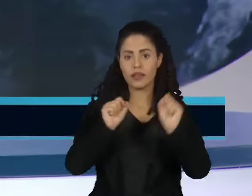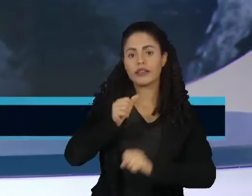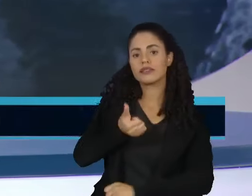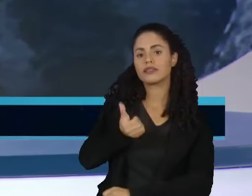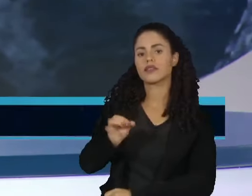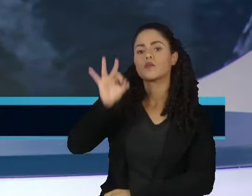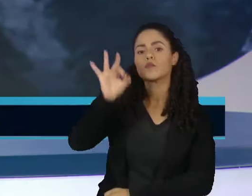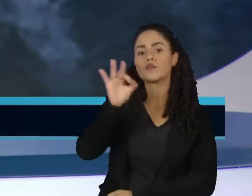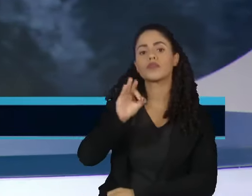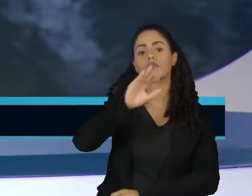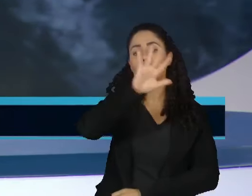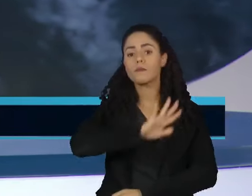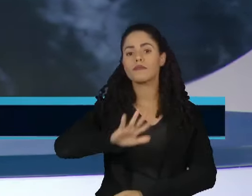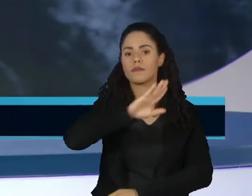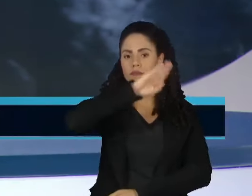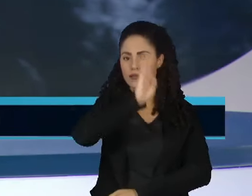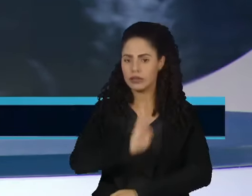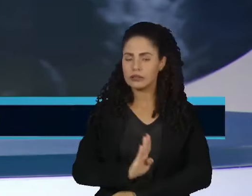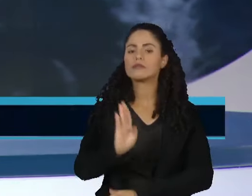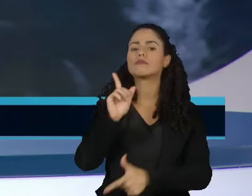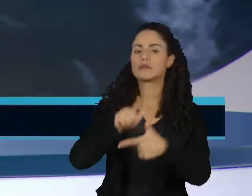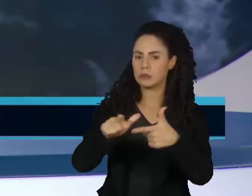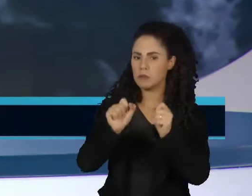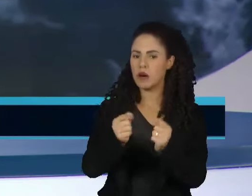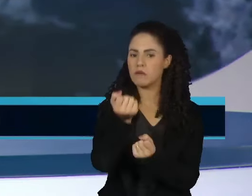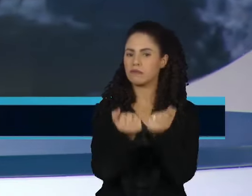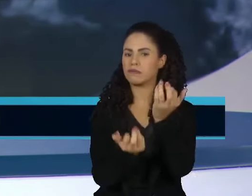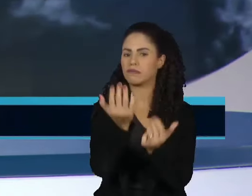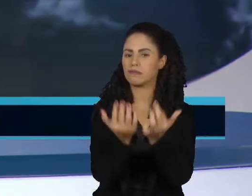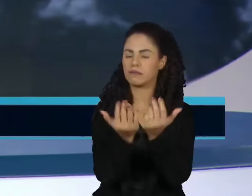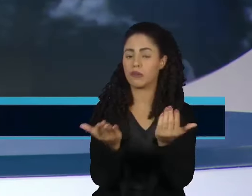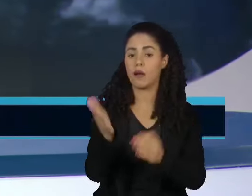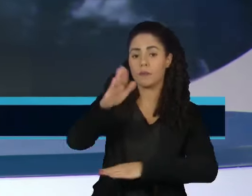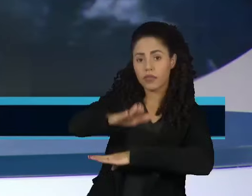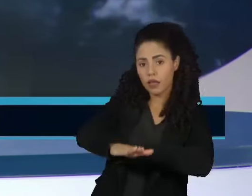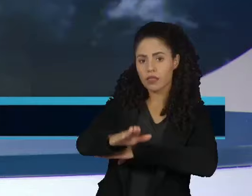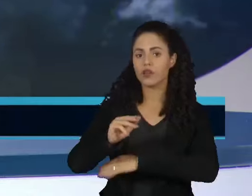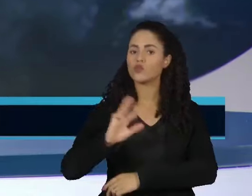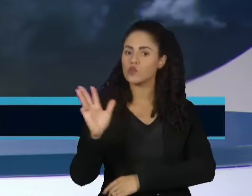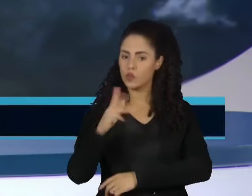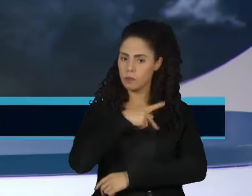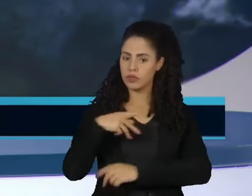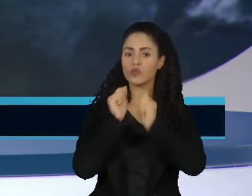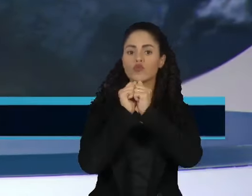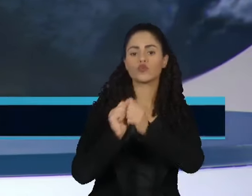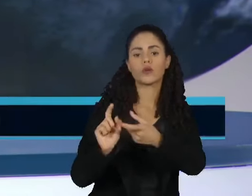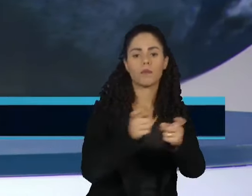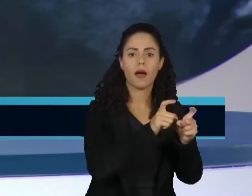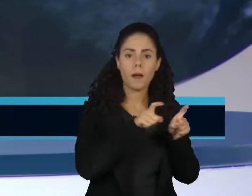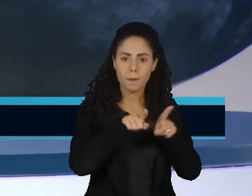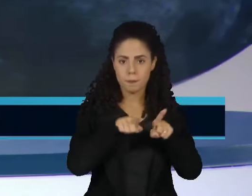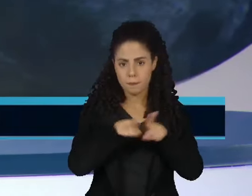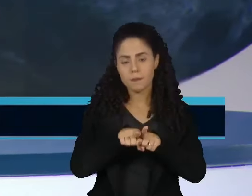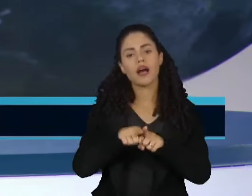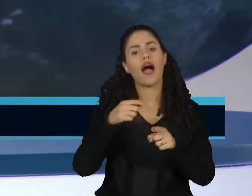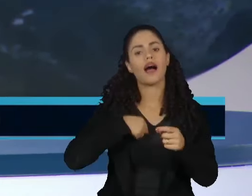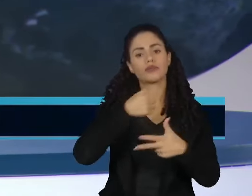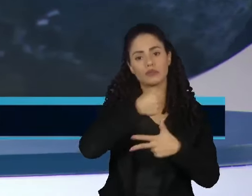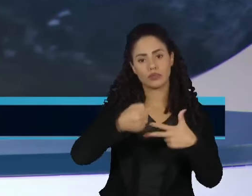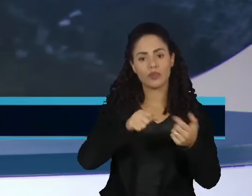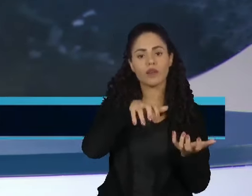60% do território nacional corre risco de incêndio. À tarde, o presidente Lula se reuniu com os presidentes da Câmara, do Senado e